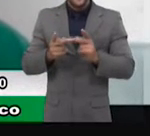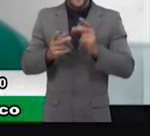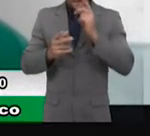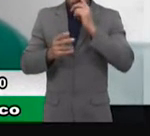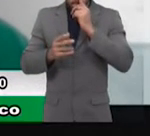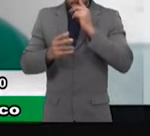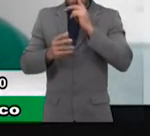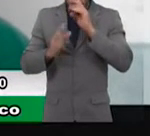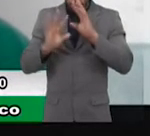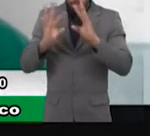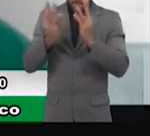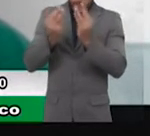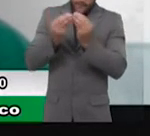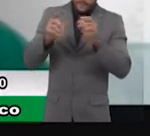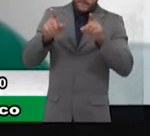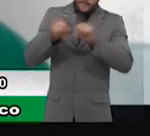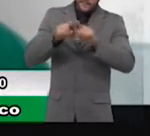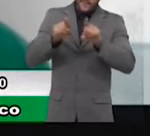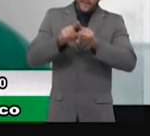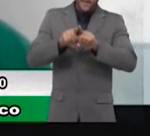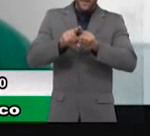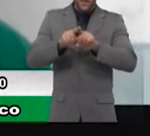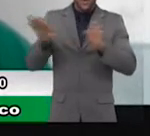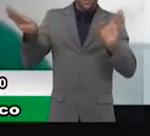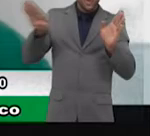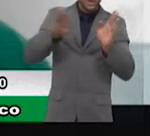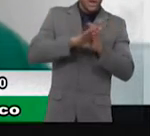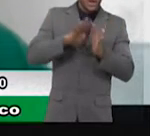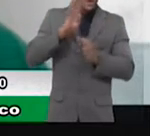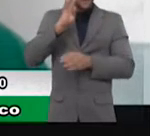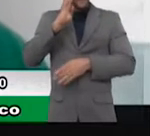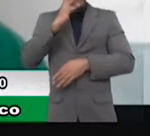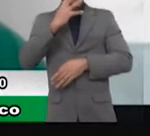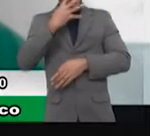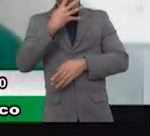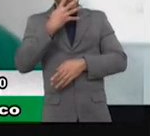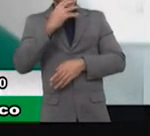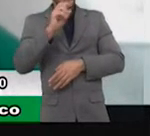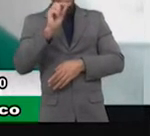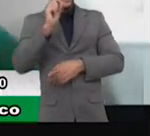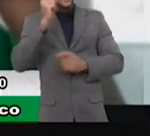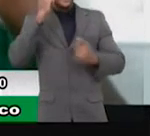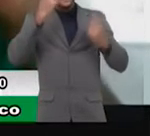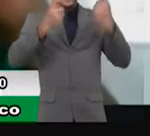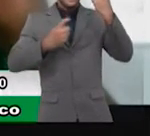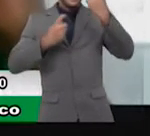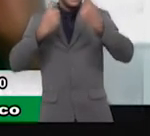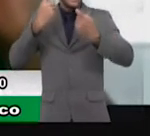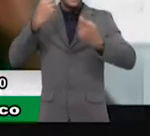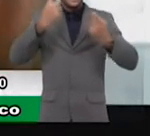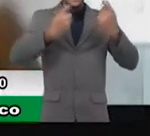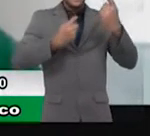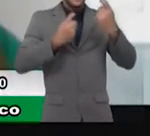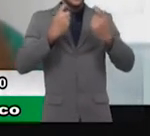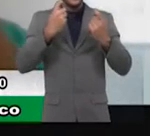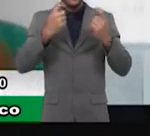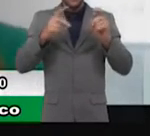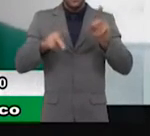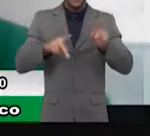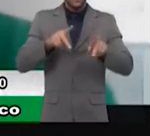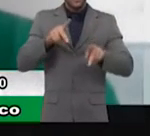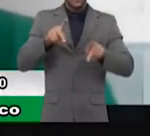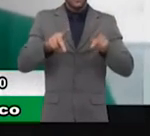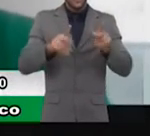pude observar o desespero e algumas pessoas,